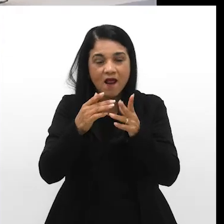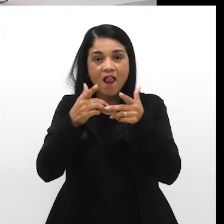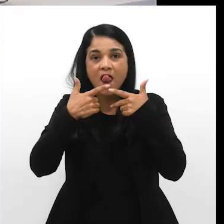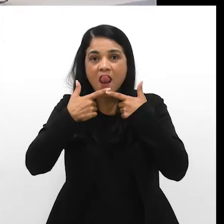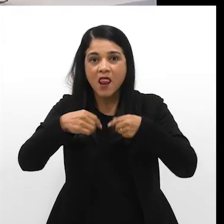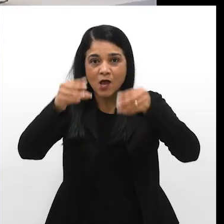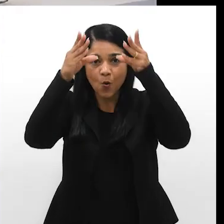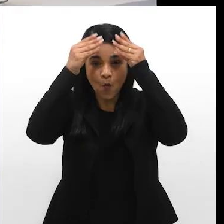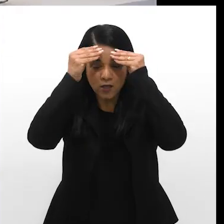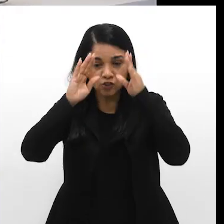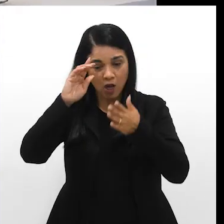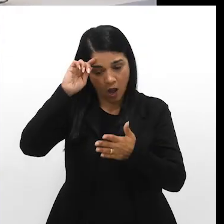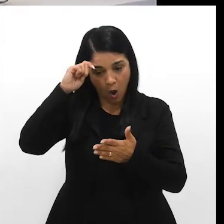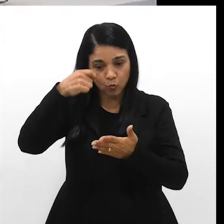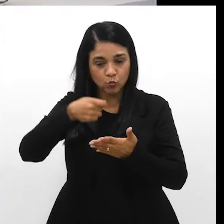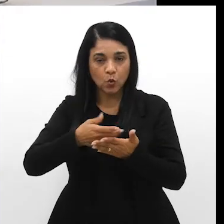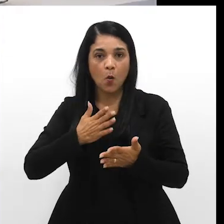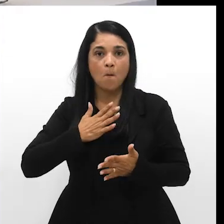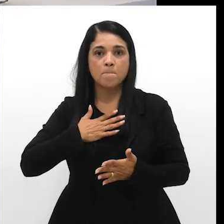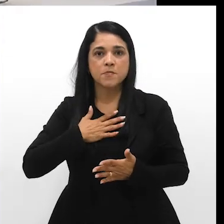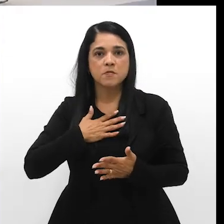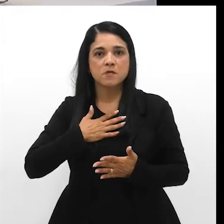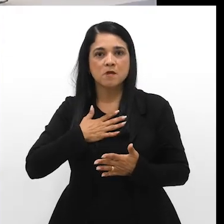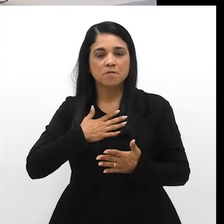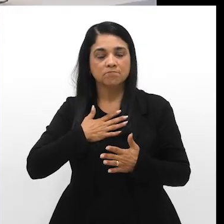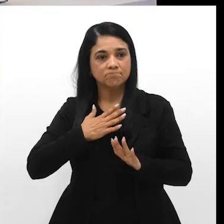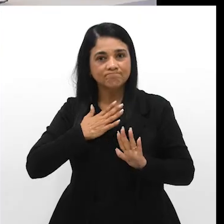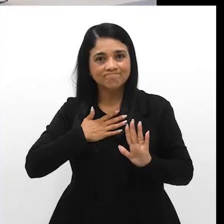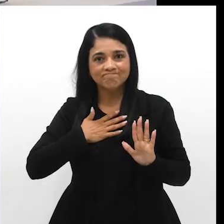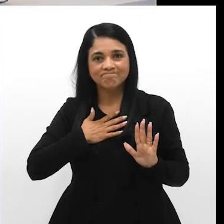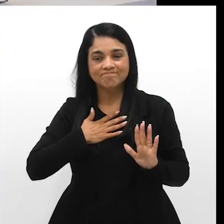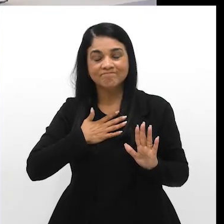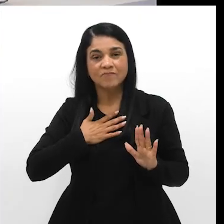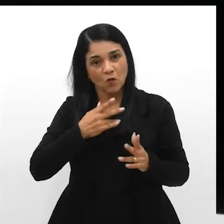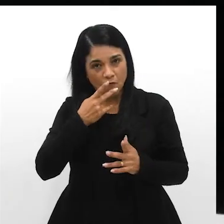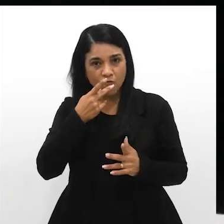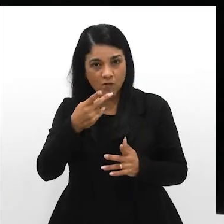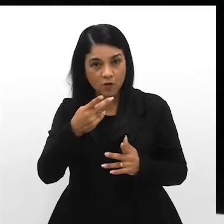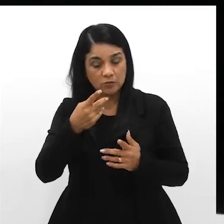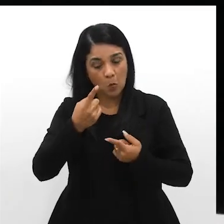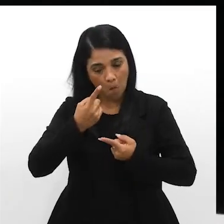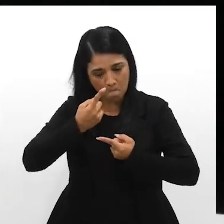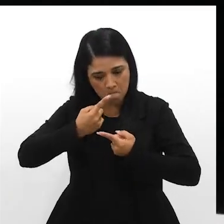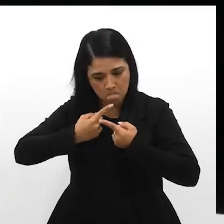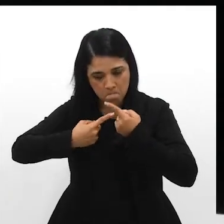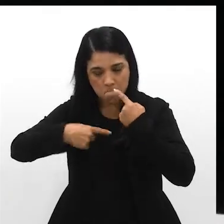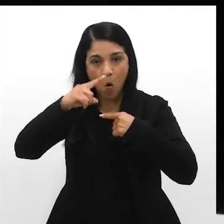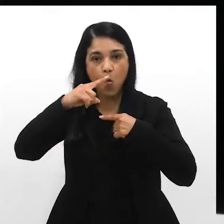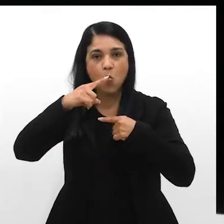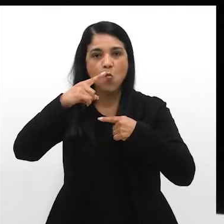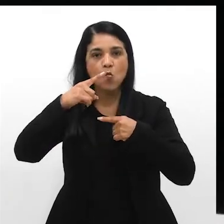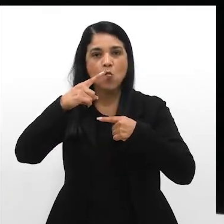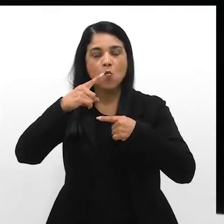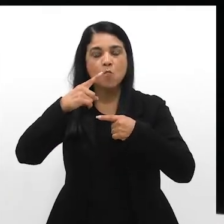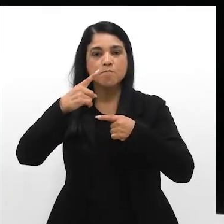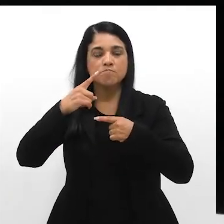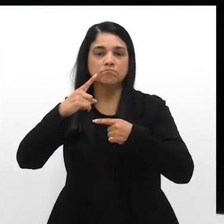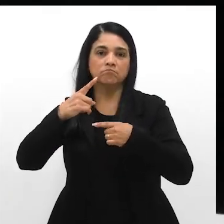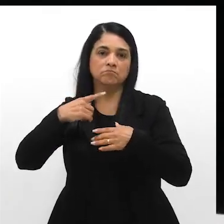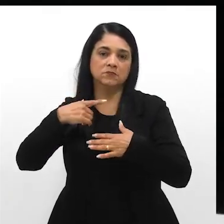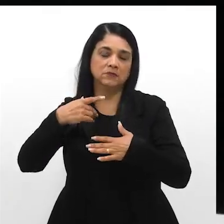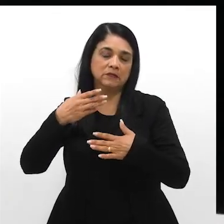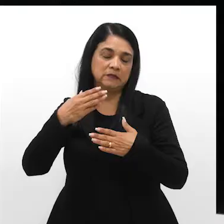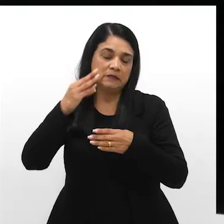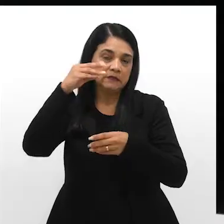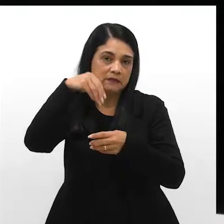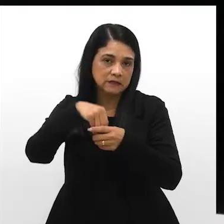uma linguagem autoral. Eu nem sabia o que era, né? Então eu posso dizer que me alavancou a carreira acadêmica,